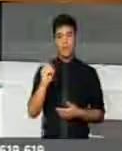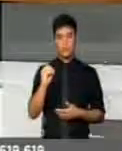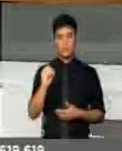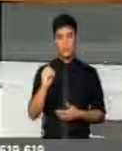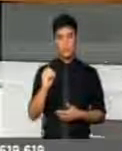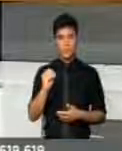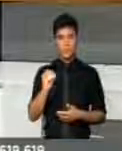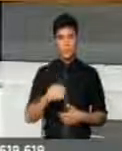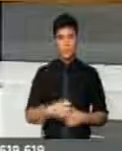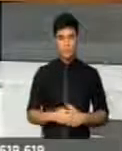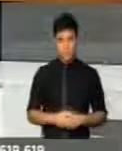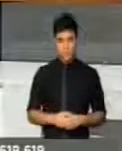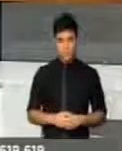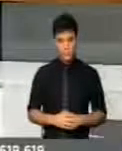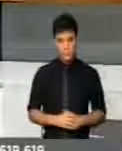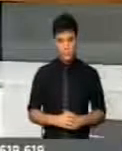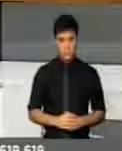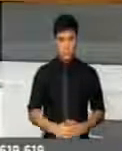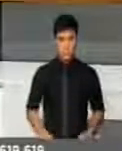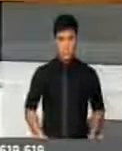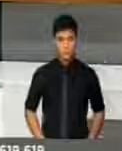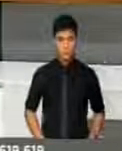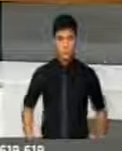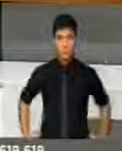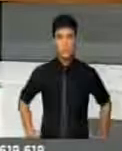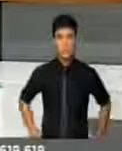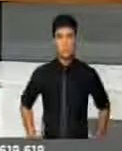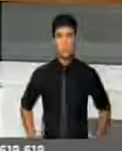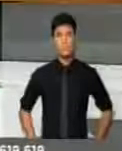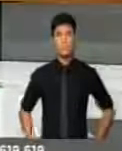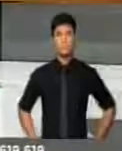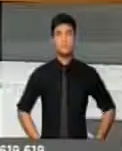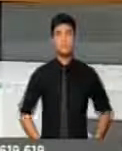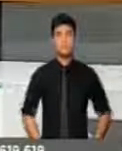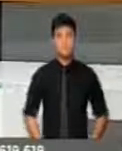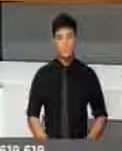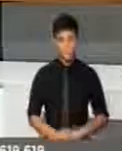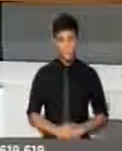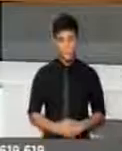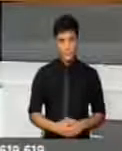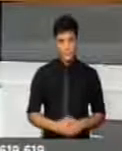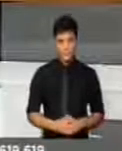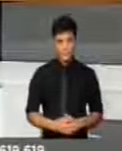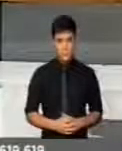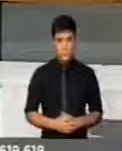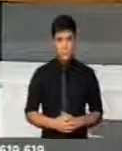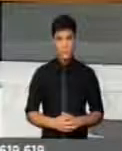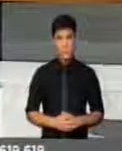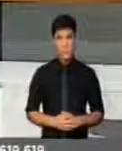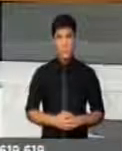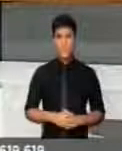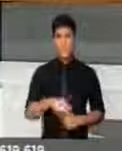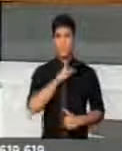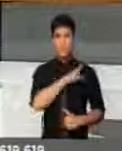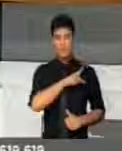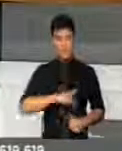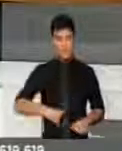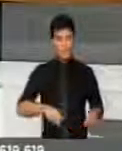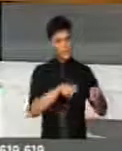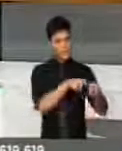Porra. Vossa Excelência. Já chega falando? É. Pois é. Foi senador. Senhor